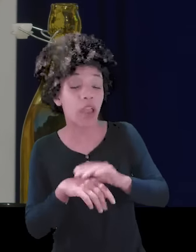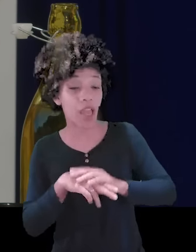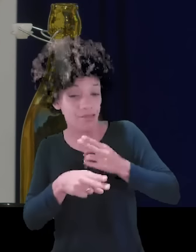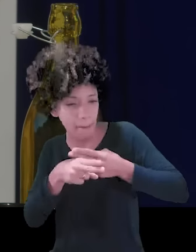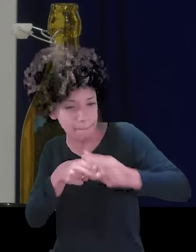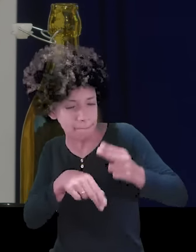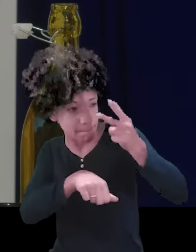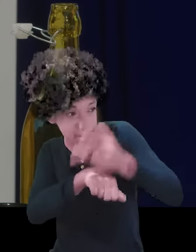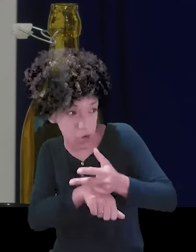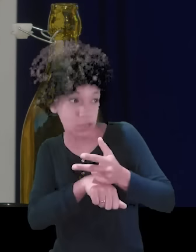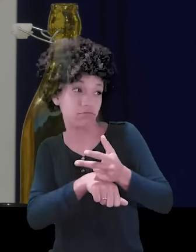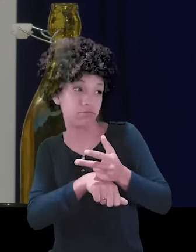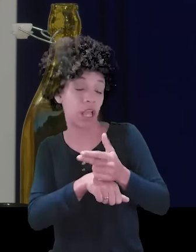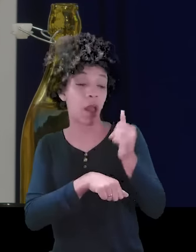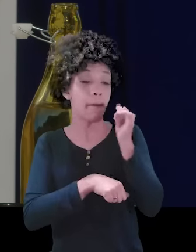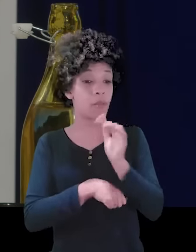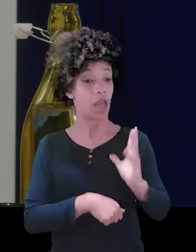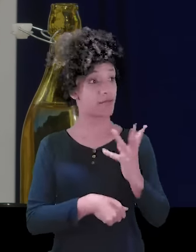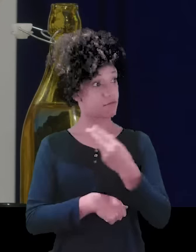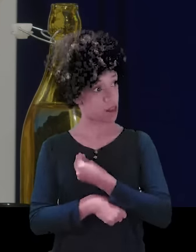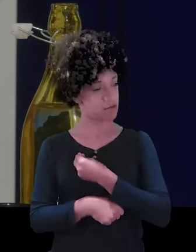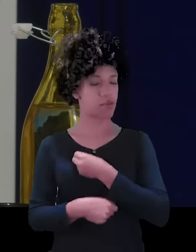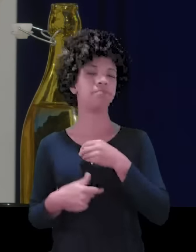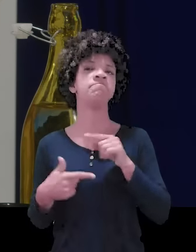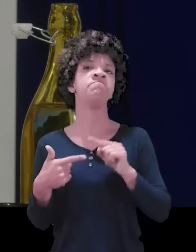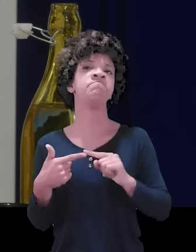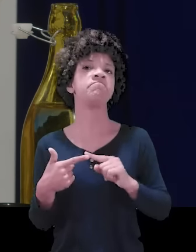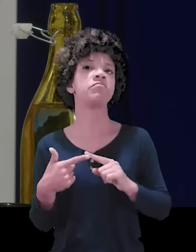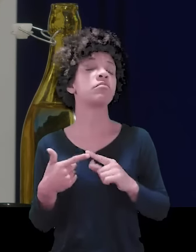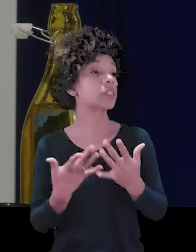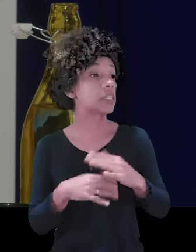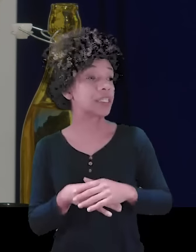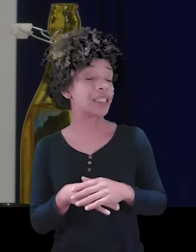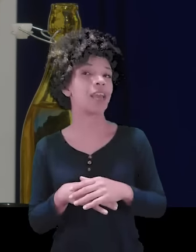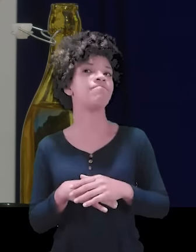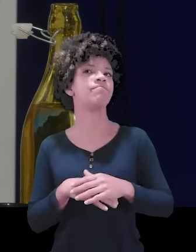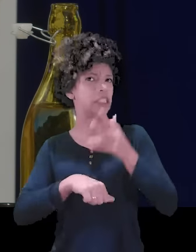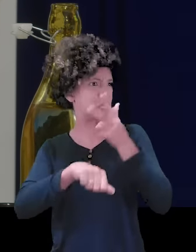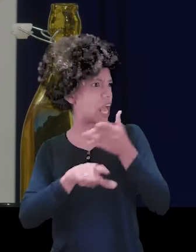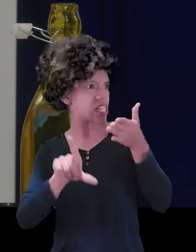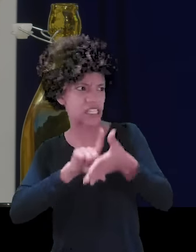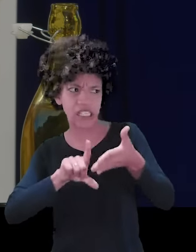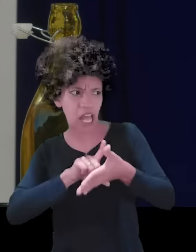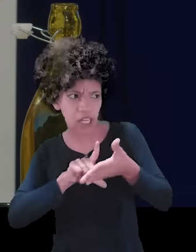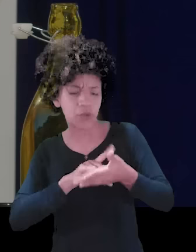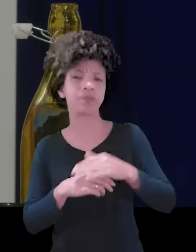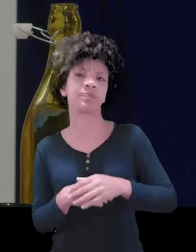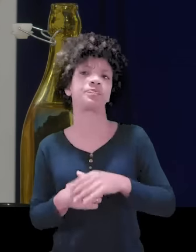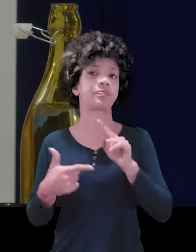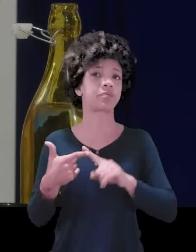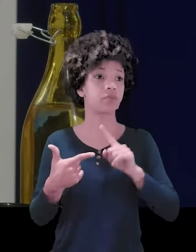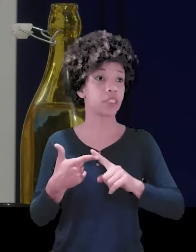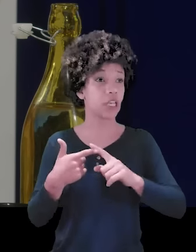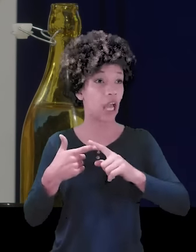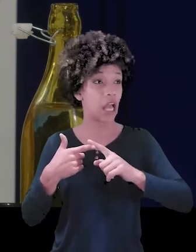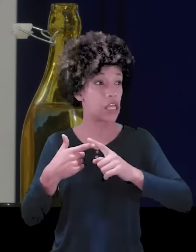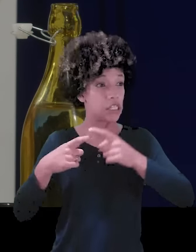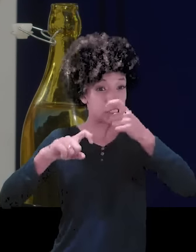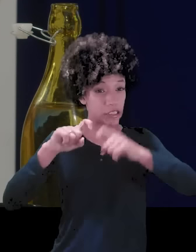pornografia de envolvendo mulheres trans O que é muito consumida a exploração sexual